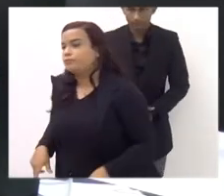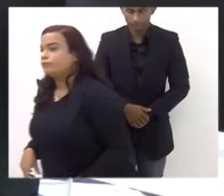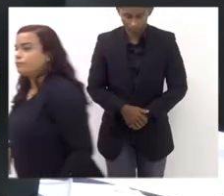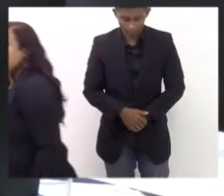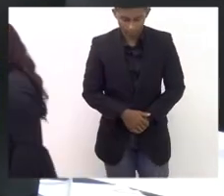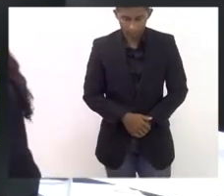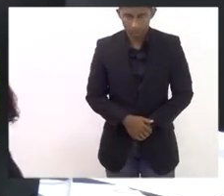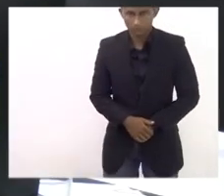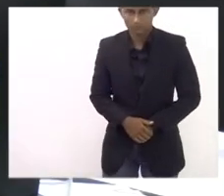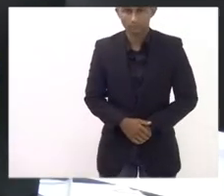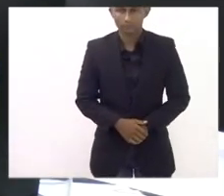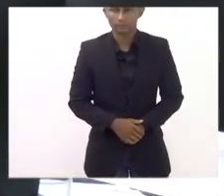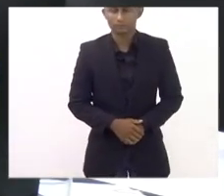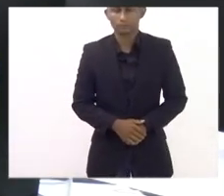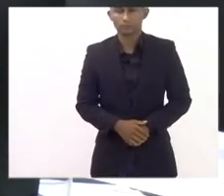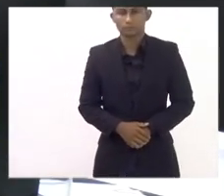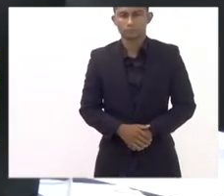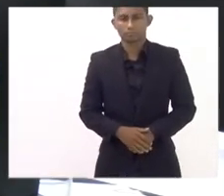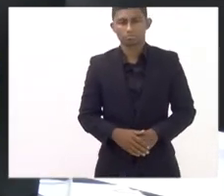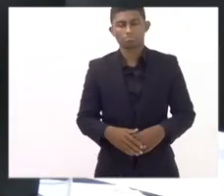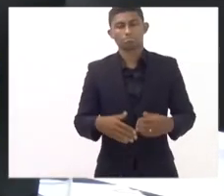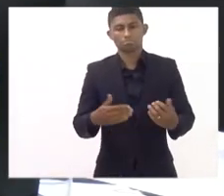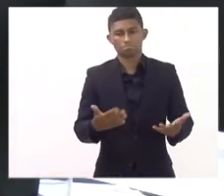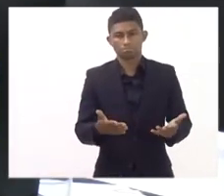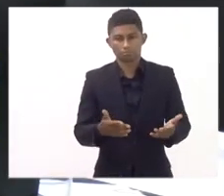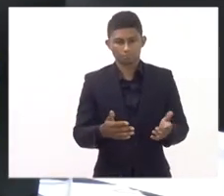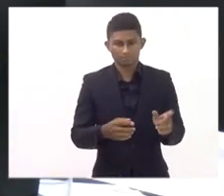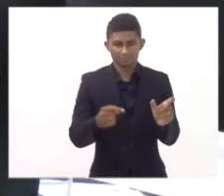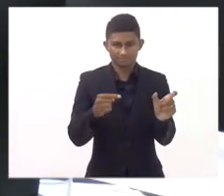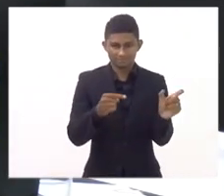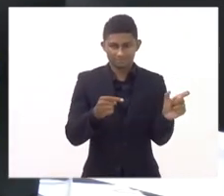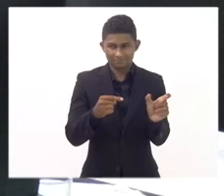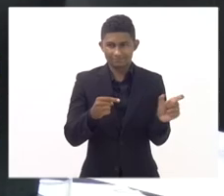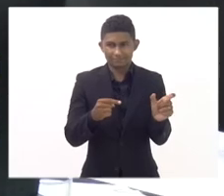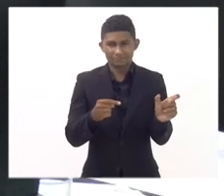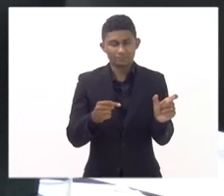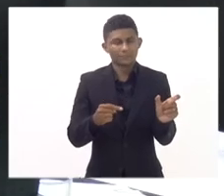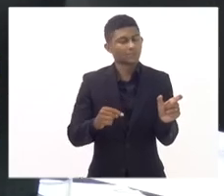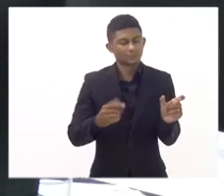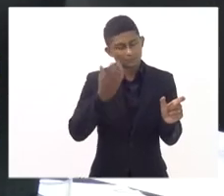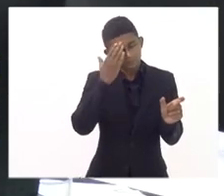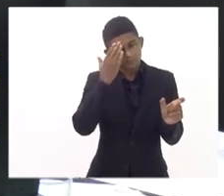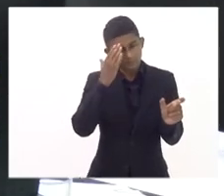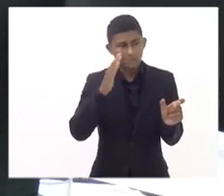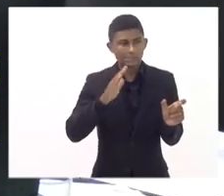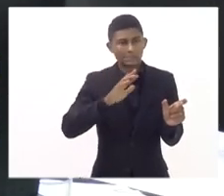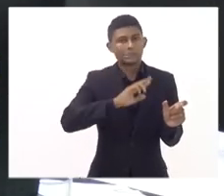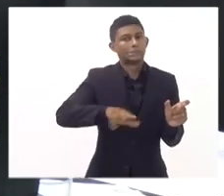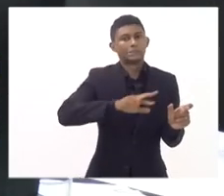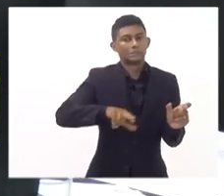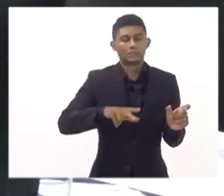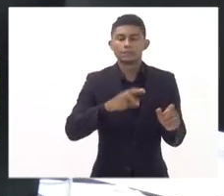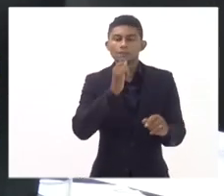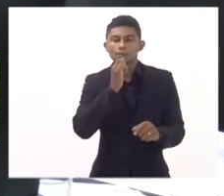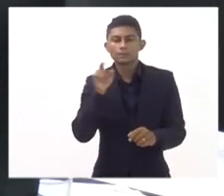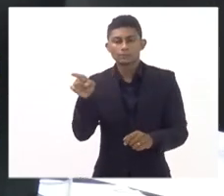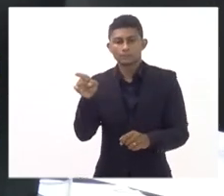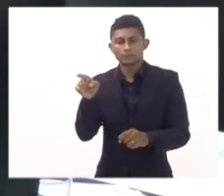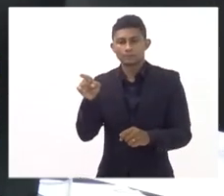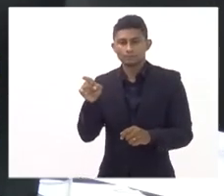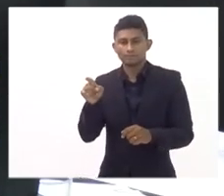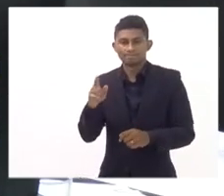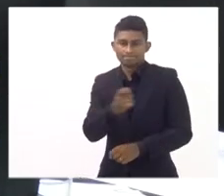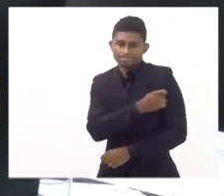permite, embora a operacionalidade do RioCard não seja assim, ou interpretando que o estudante tem esse direito previsto em